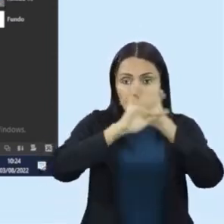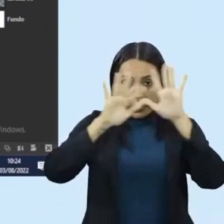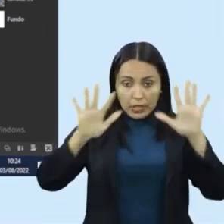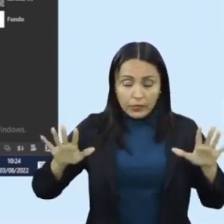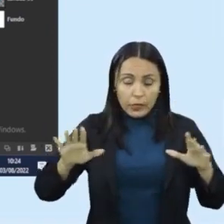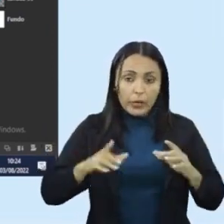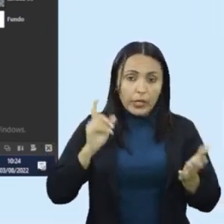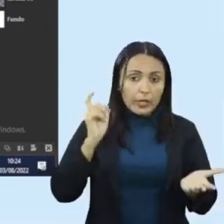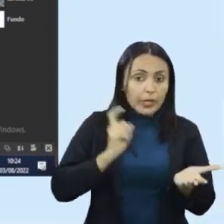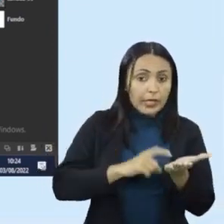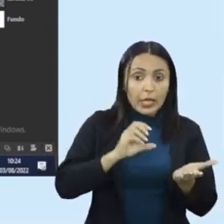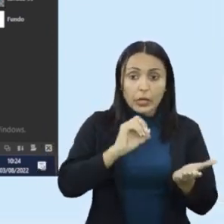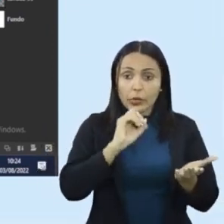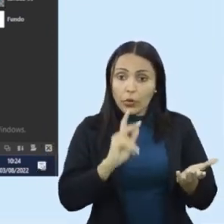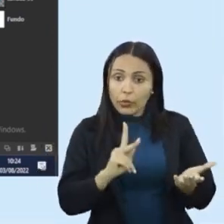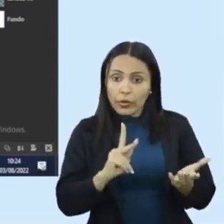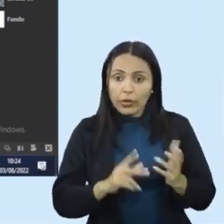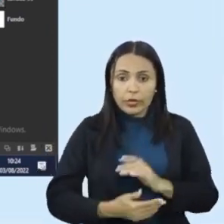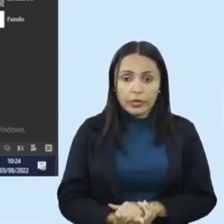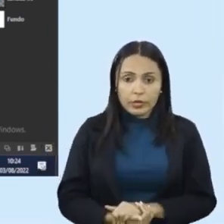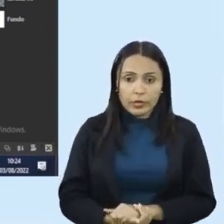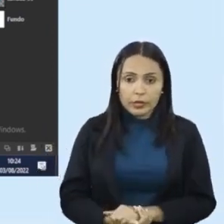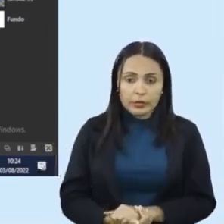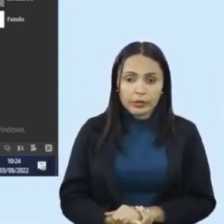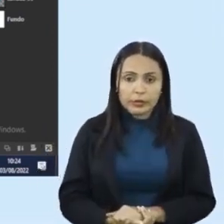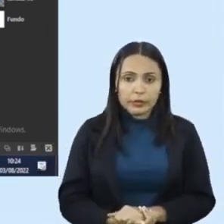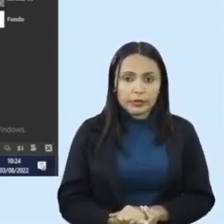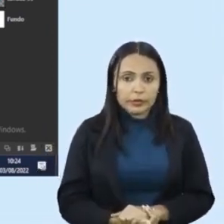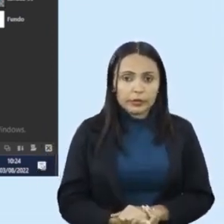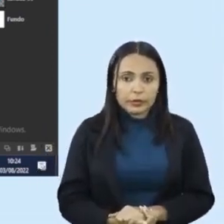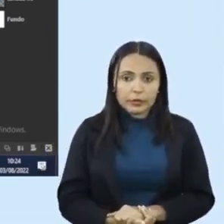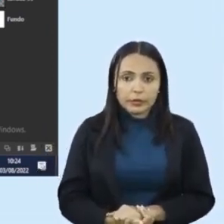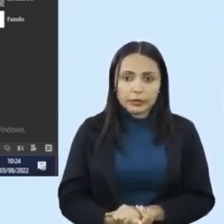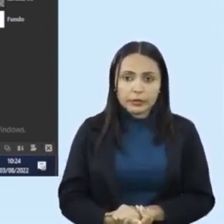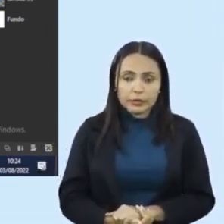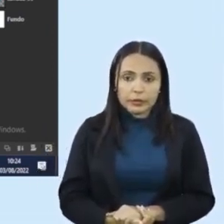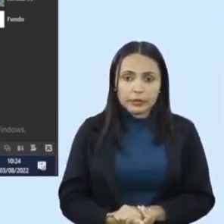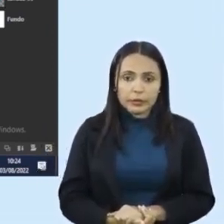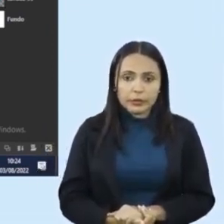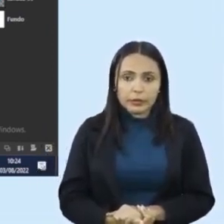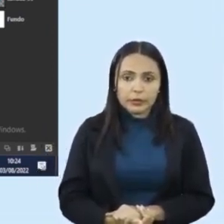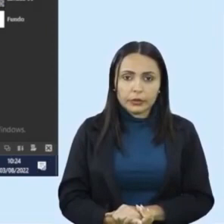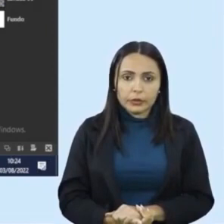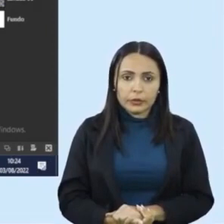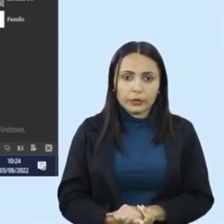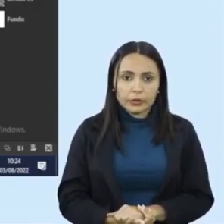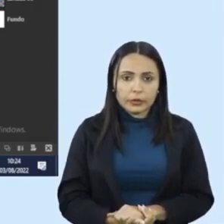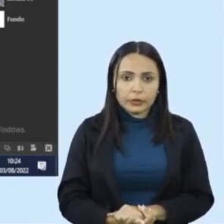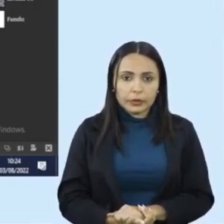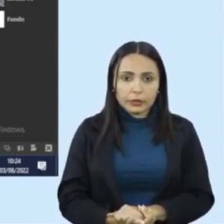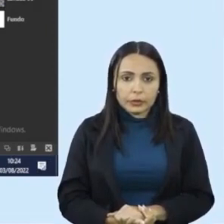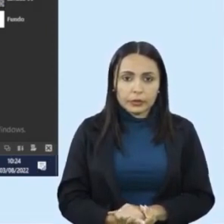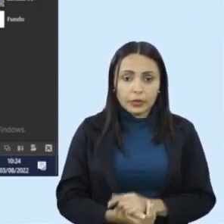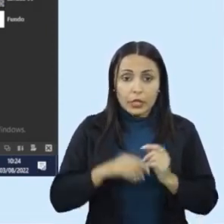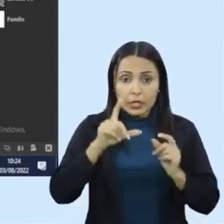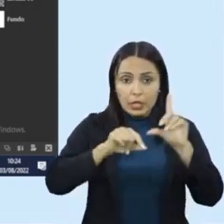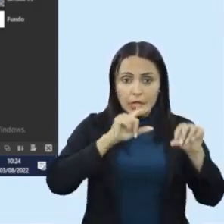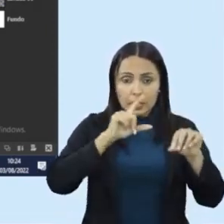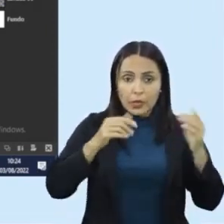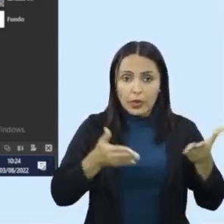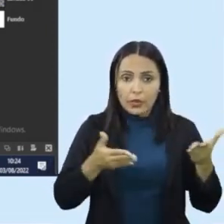OK. E aqui eu vou colocar mais uma seleção retangular.